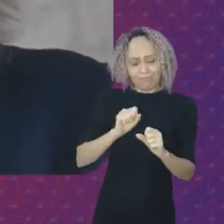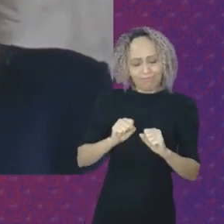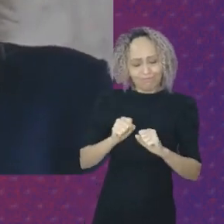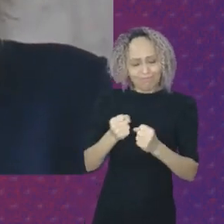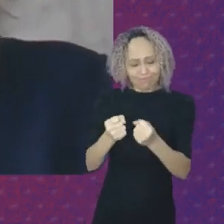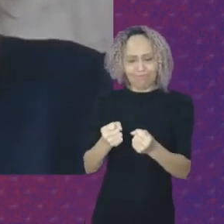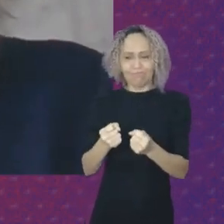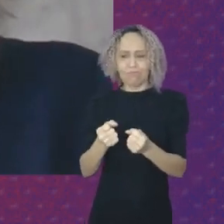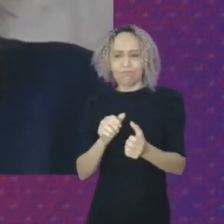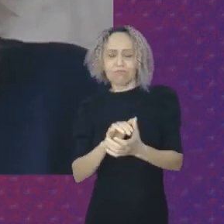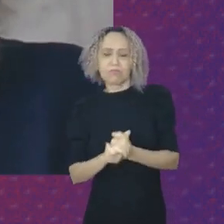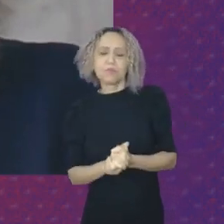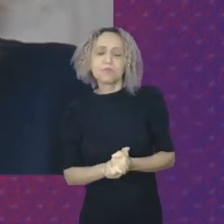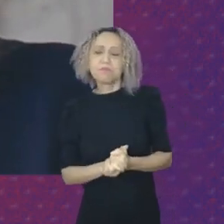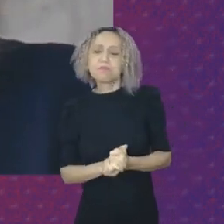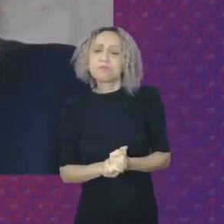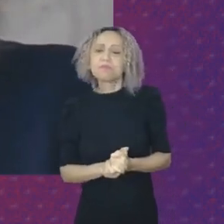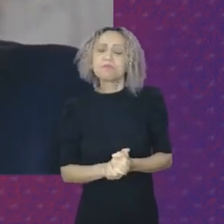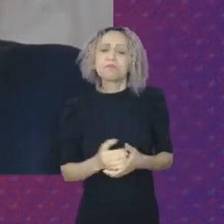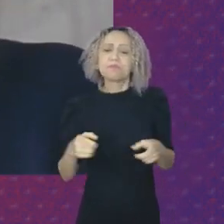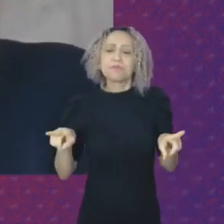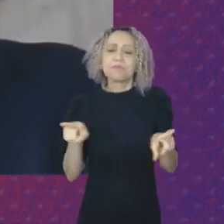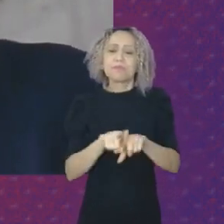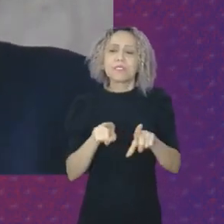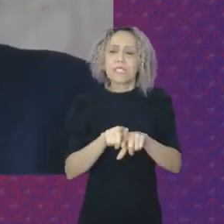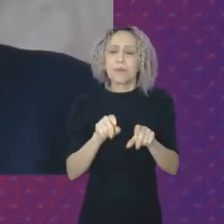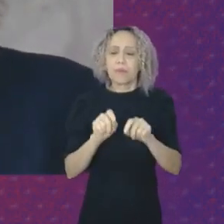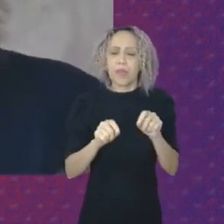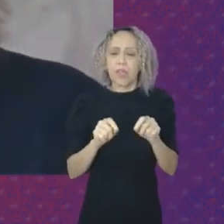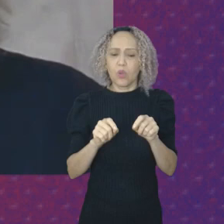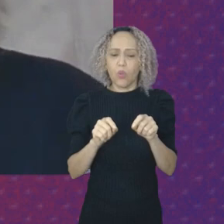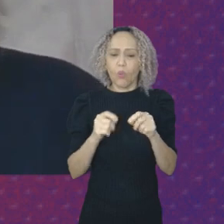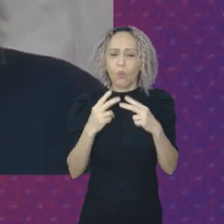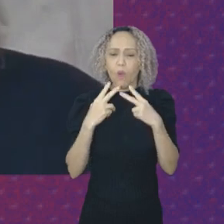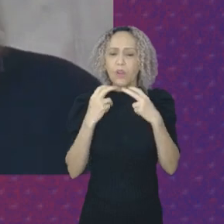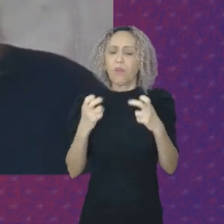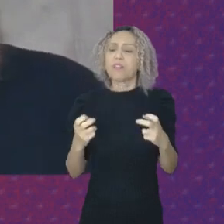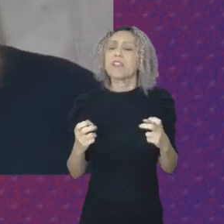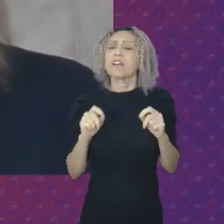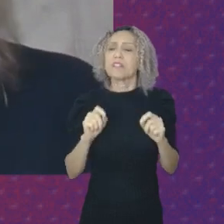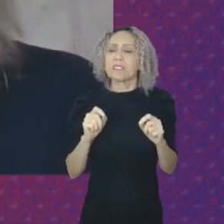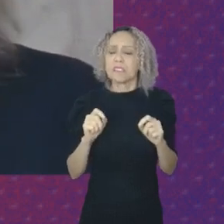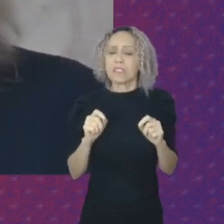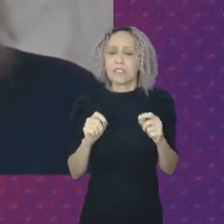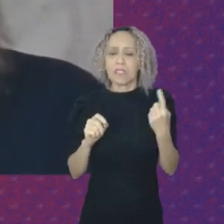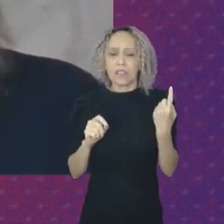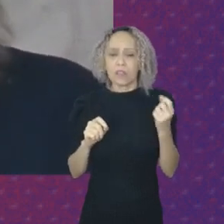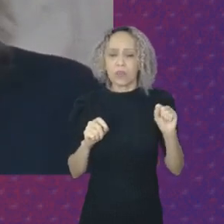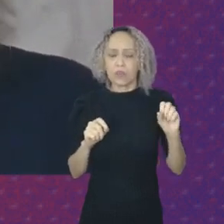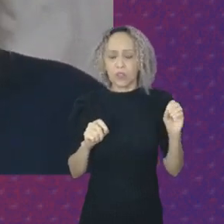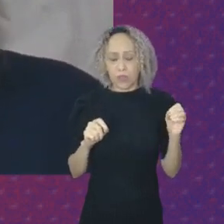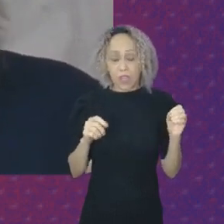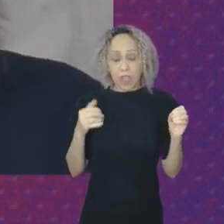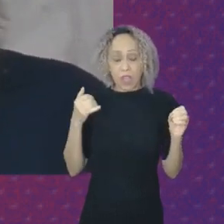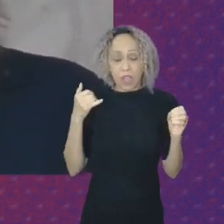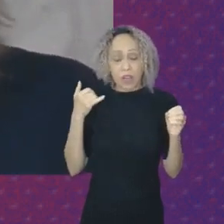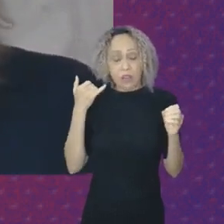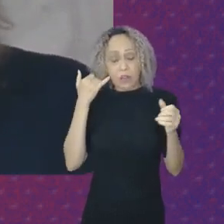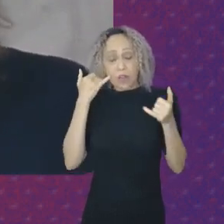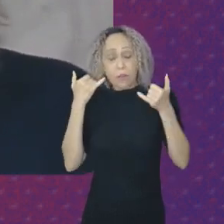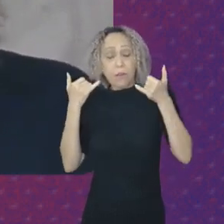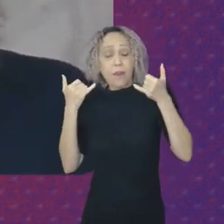Fizemos também uma grande inovação, que é que o Ligue 180 agora pode